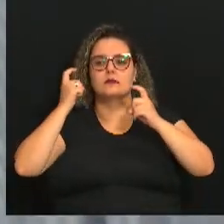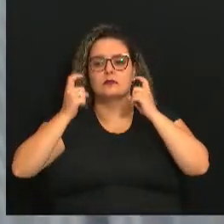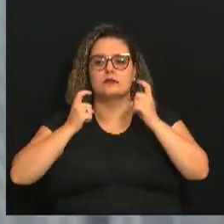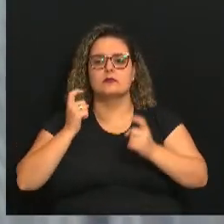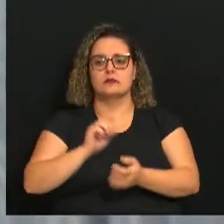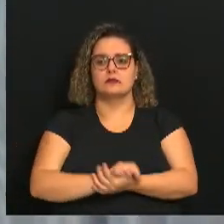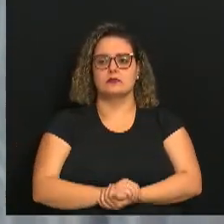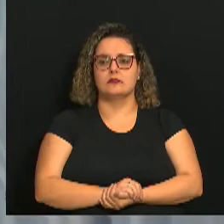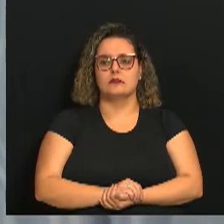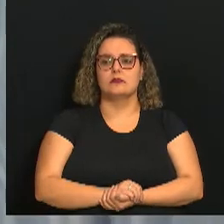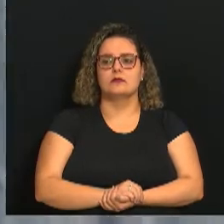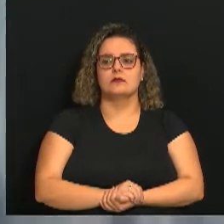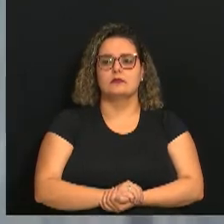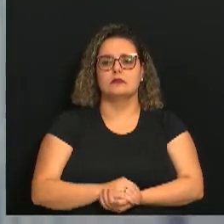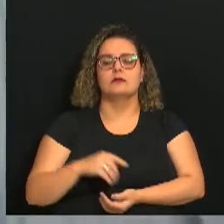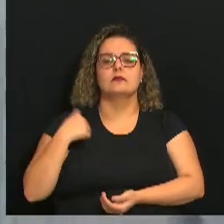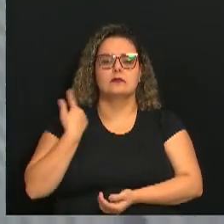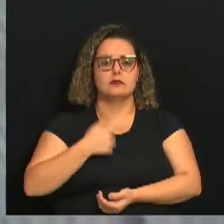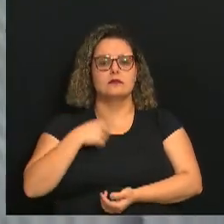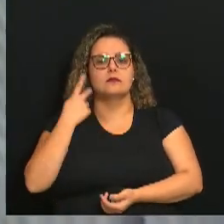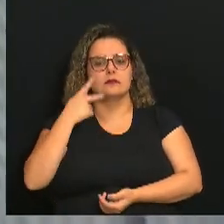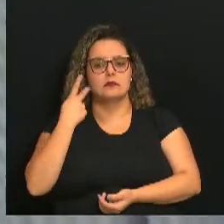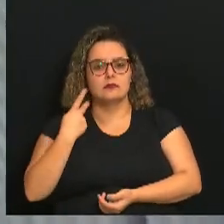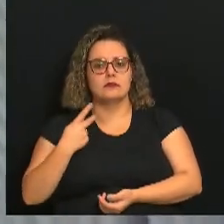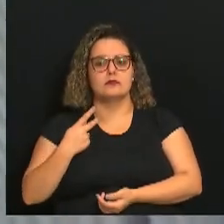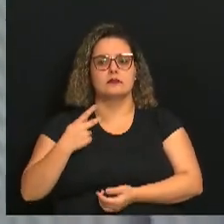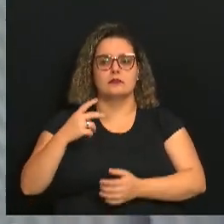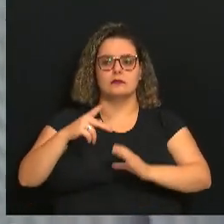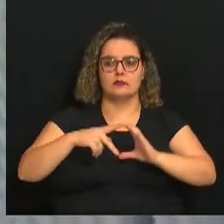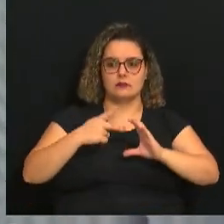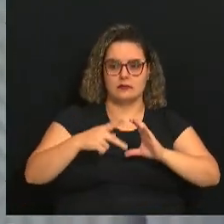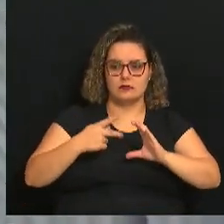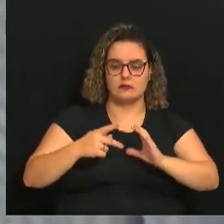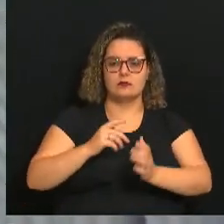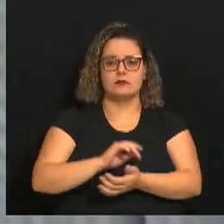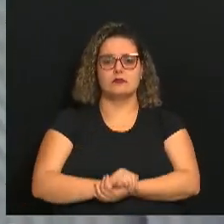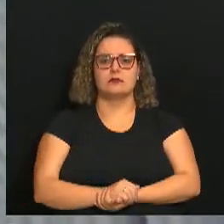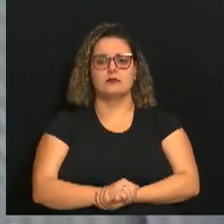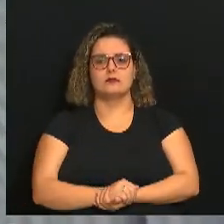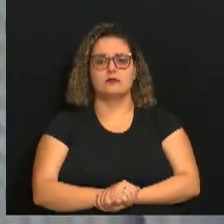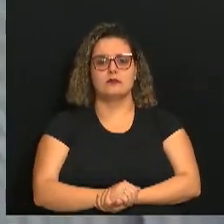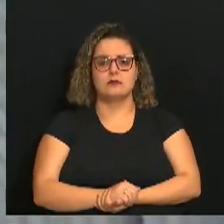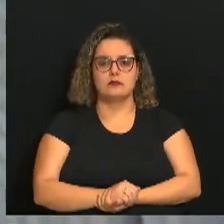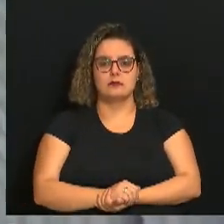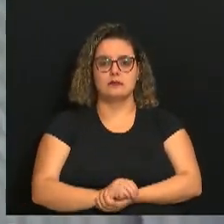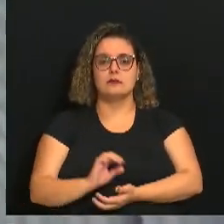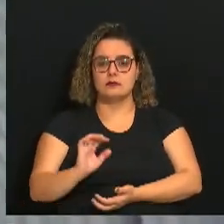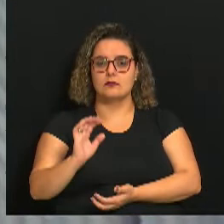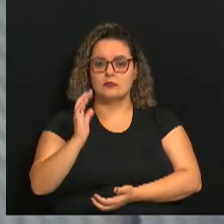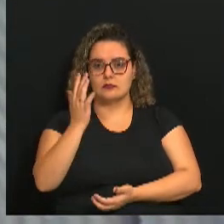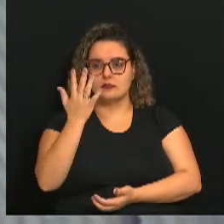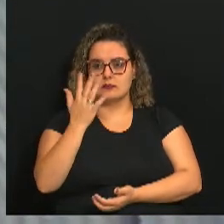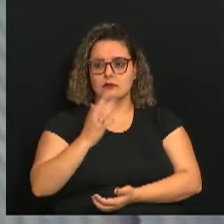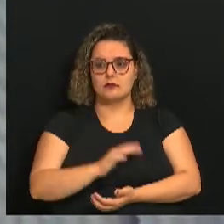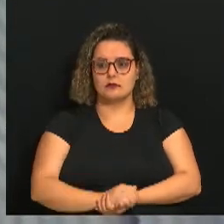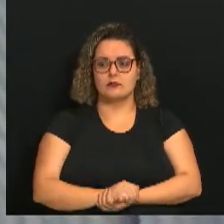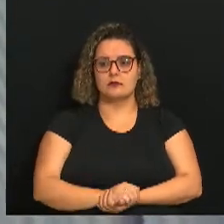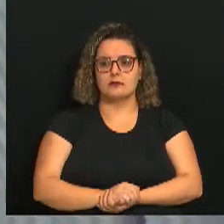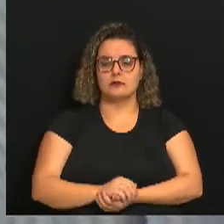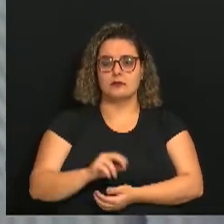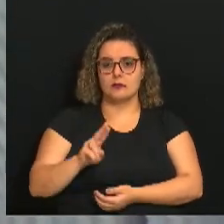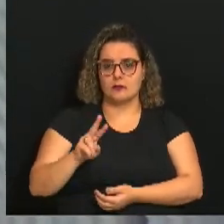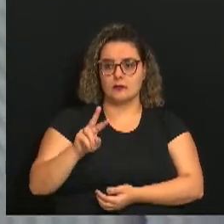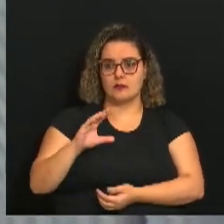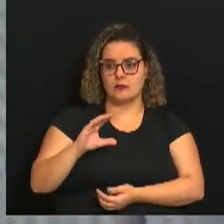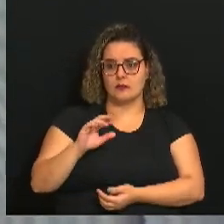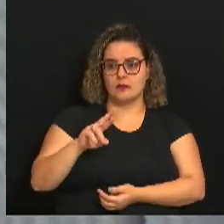enquanto vereador, enquanto Câmara Municipal, dos acontecimentos na Ucrânia.